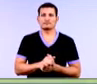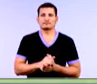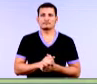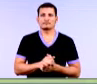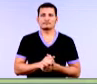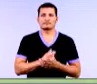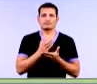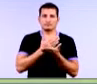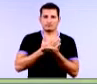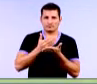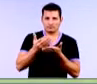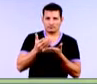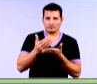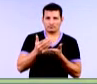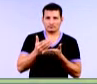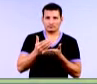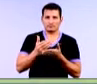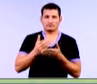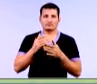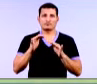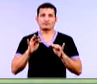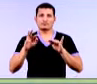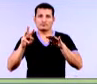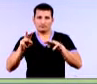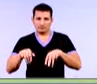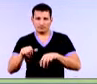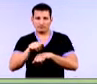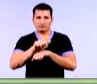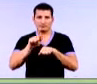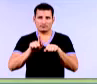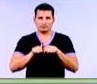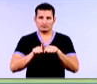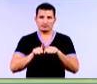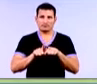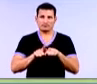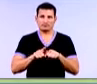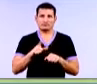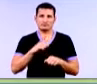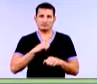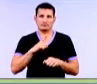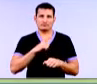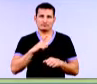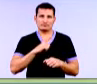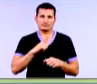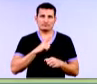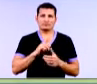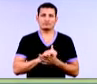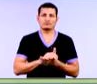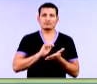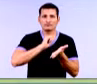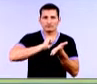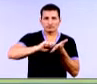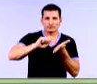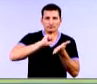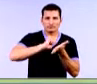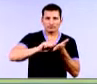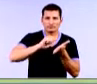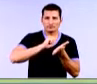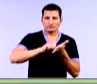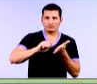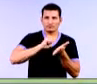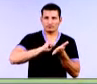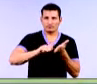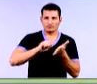de início e fim de algoritmo, eu tenho uma instrução. Olha aqui a instrução.